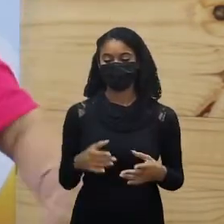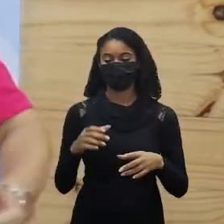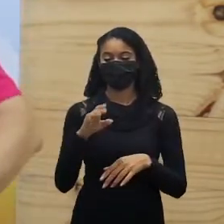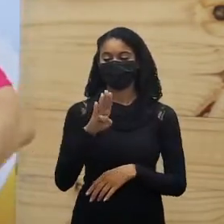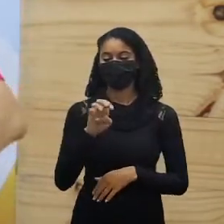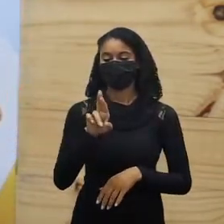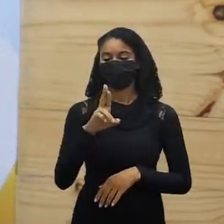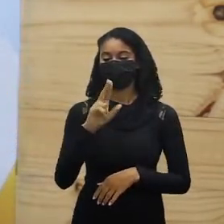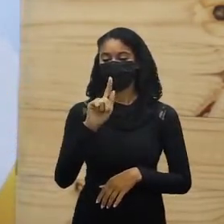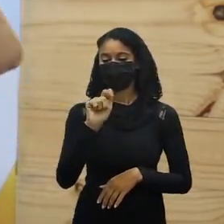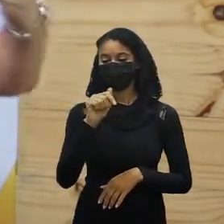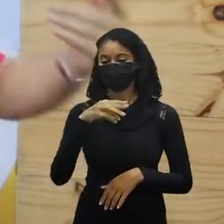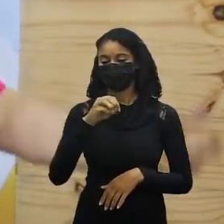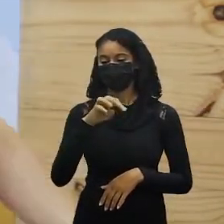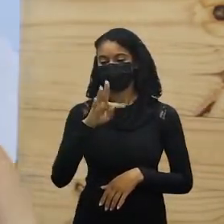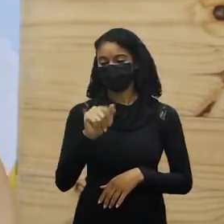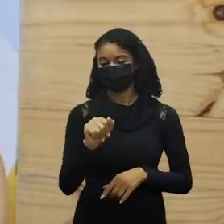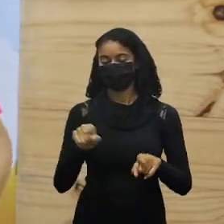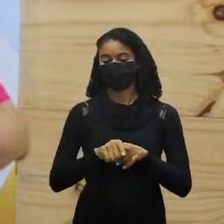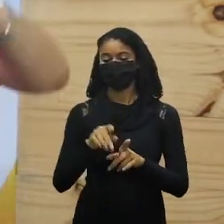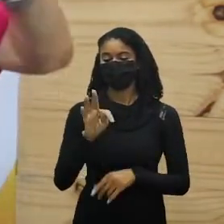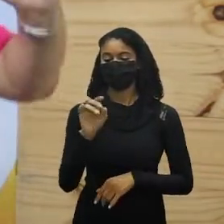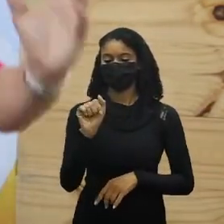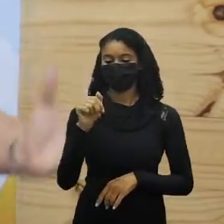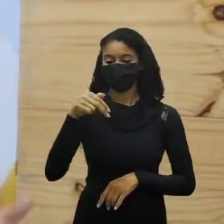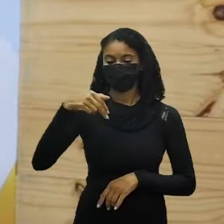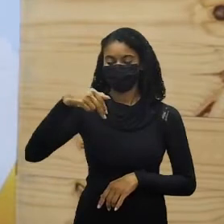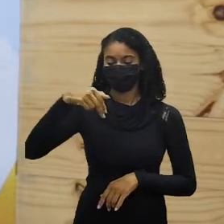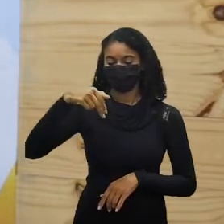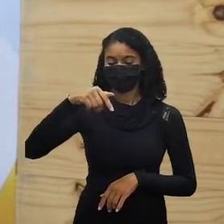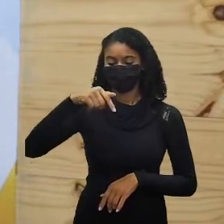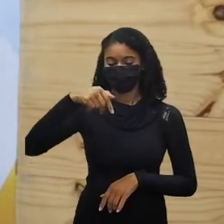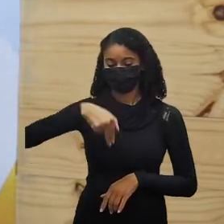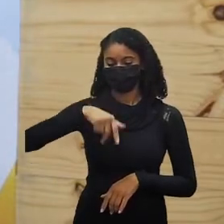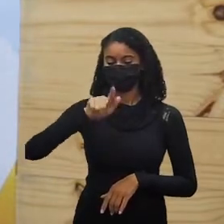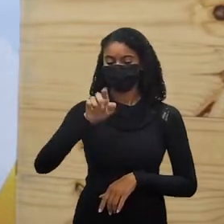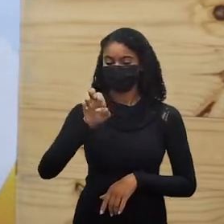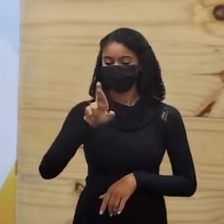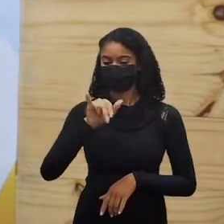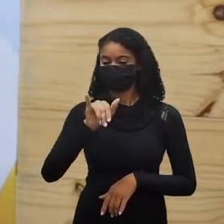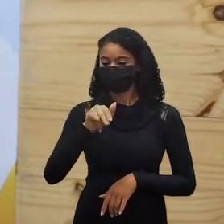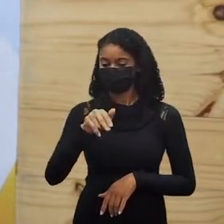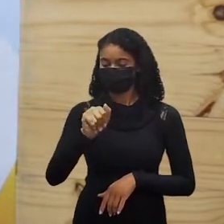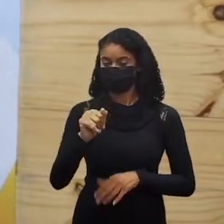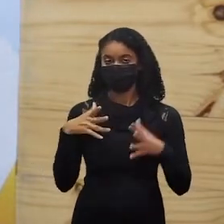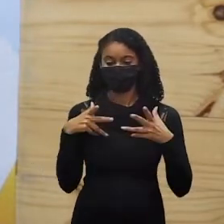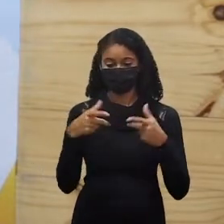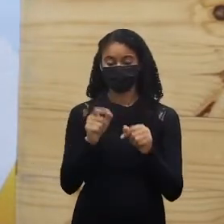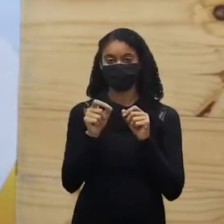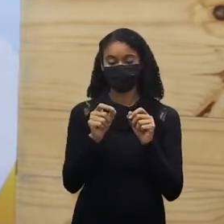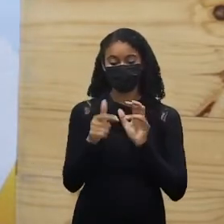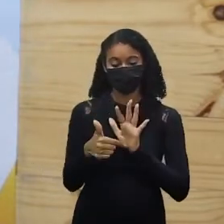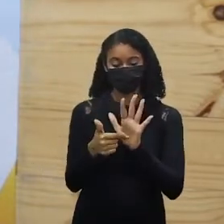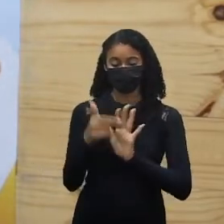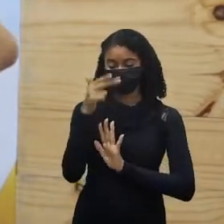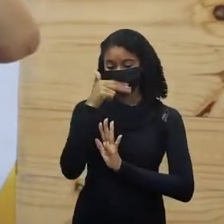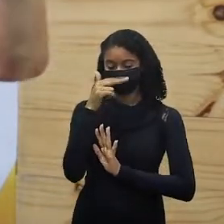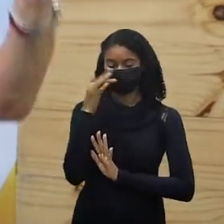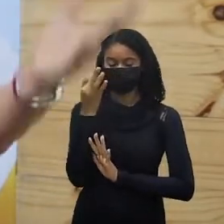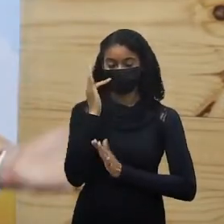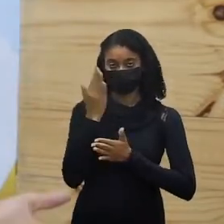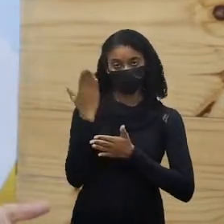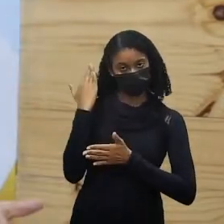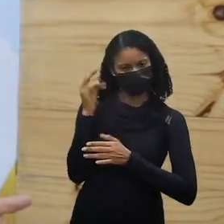bergamota, tangerina, mexerica, certo? Todas essas palavras para registrar o mesmo fruto. Então nós temos